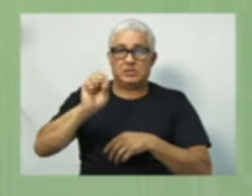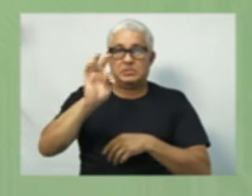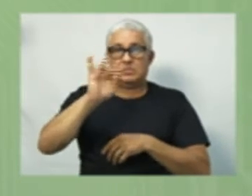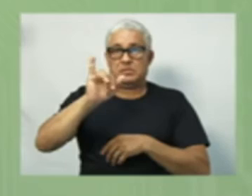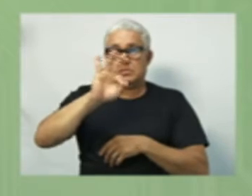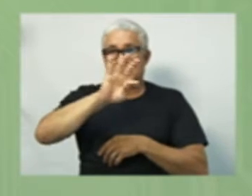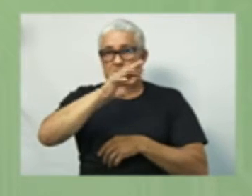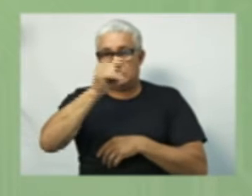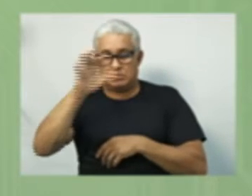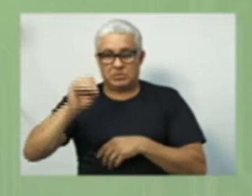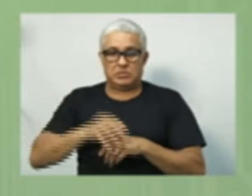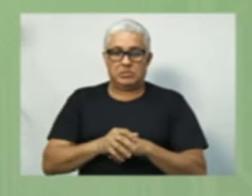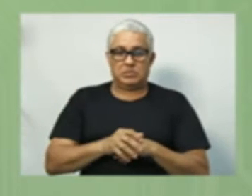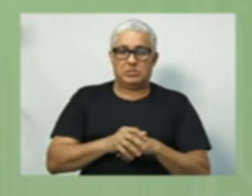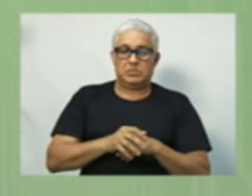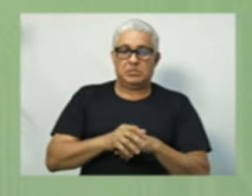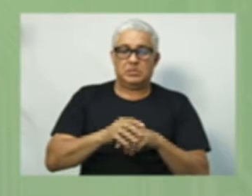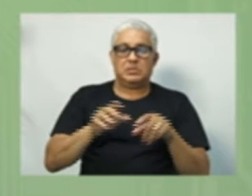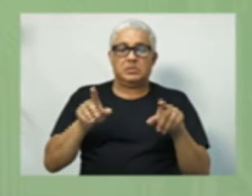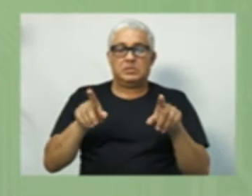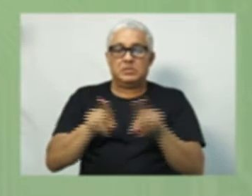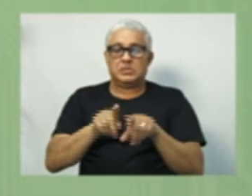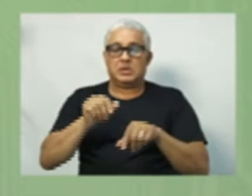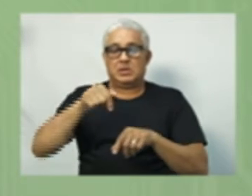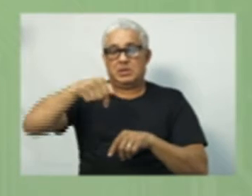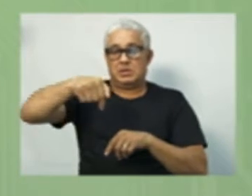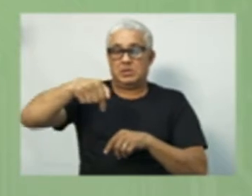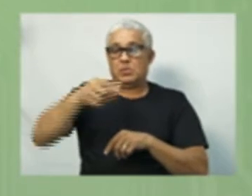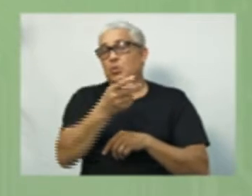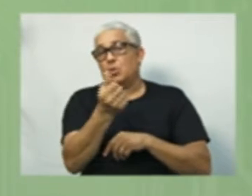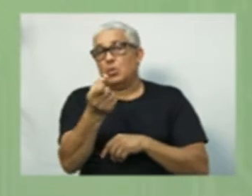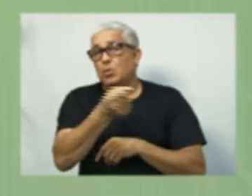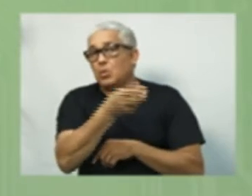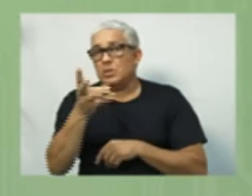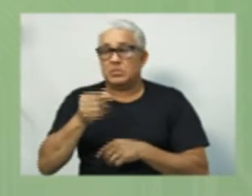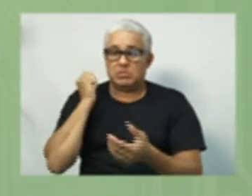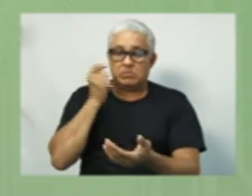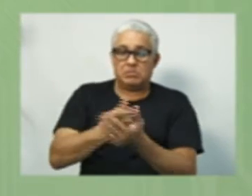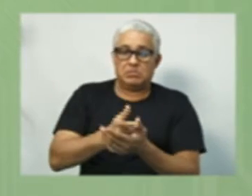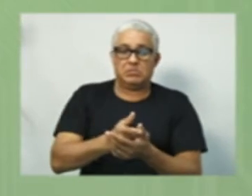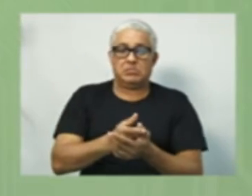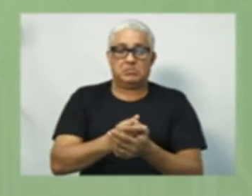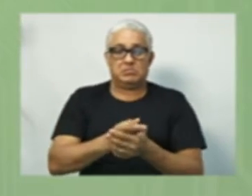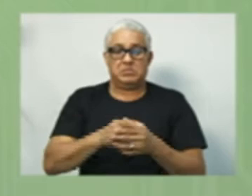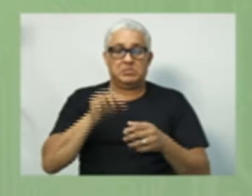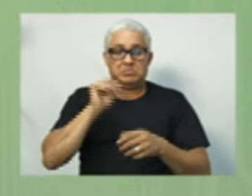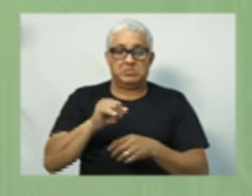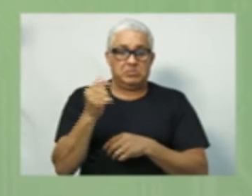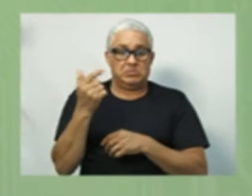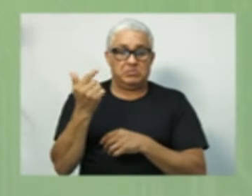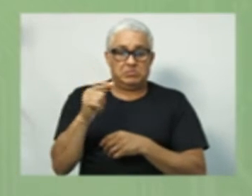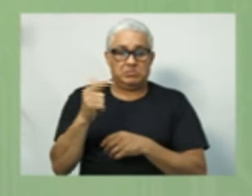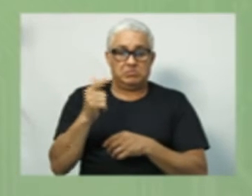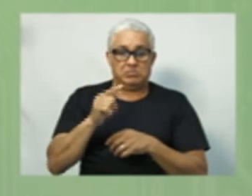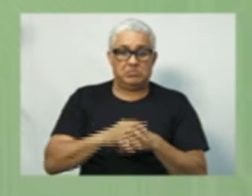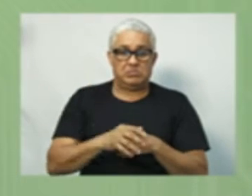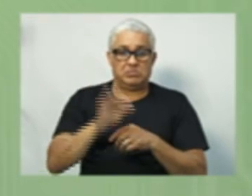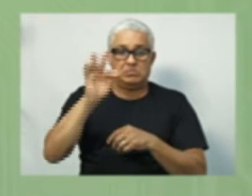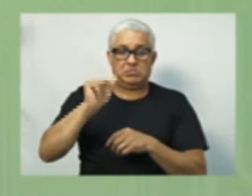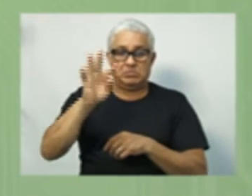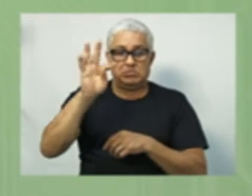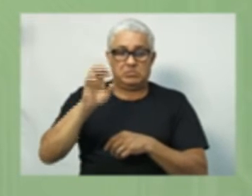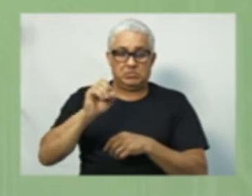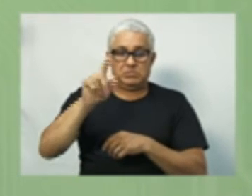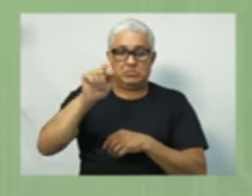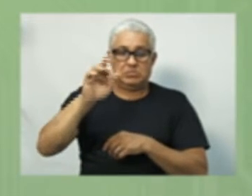fala? Bom, não é um fato gerador, não é a base de cálculo, nem a alíquota. Ele está se referindo ou